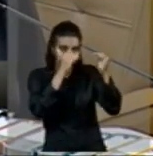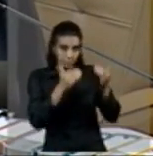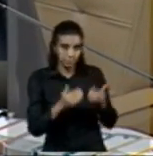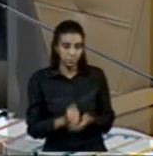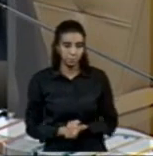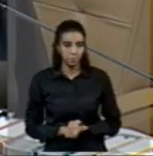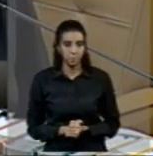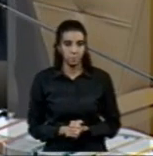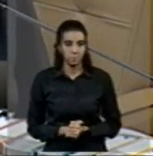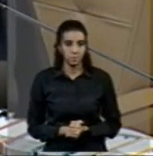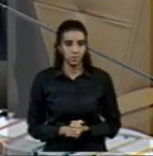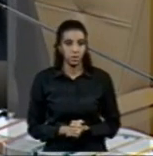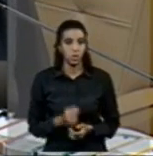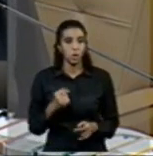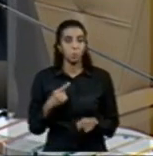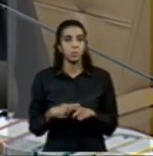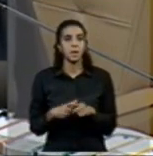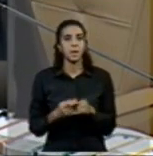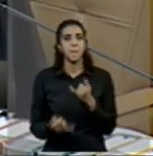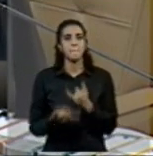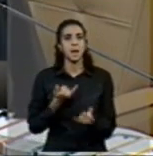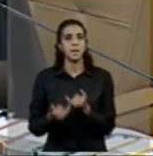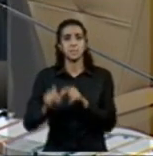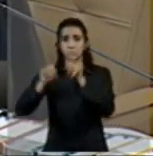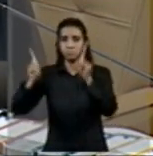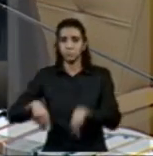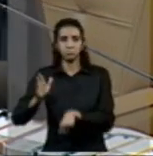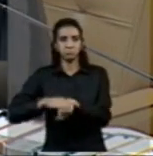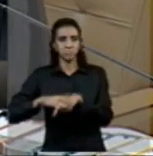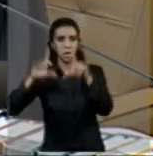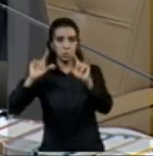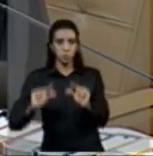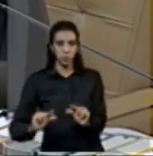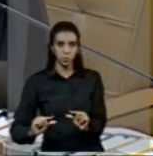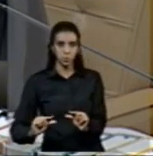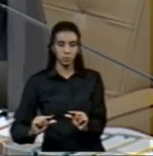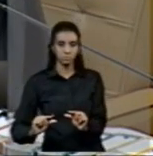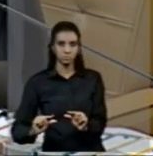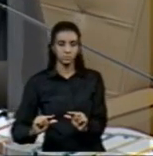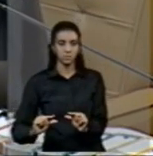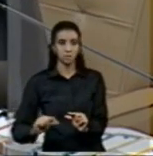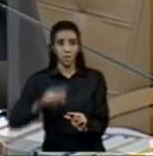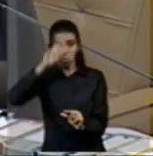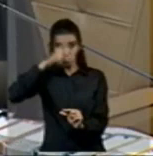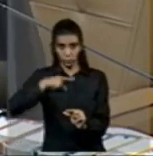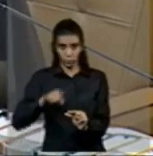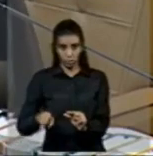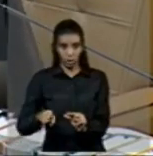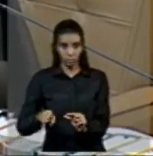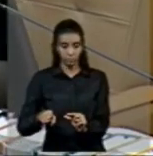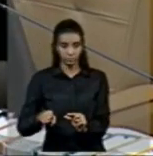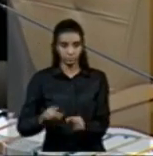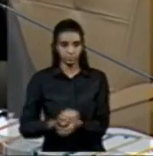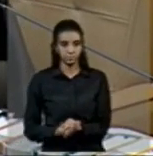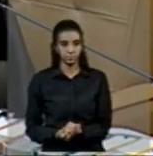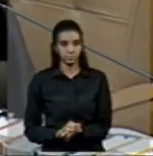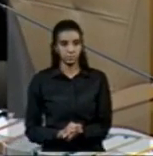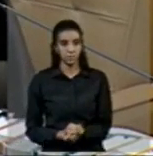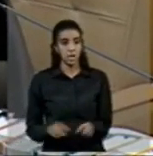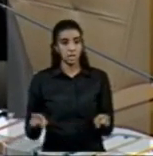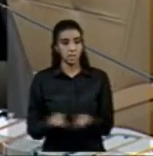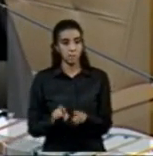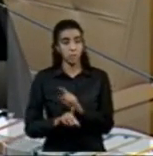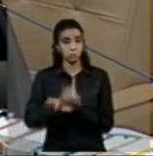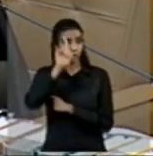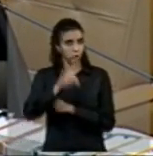que parte da mitigação da autonomia da vontade dos trabalhadores, individualmente considerados, da imperatividade do direito do